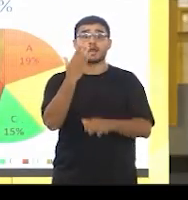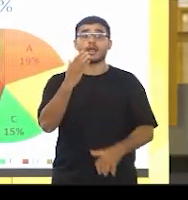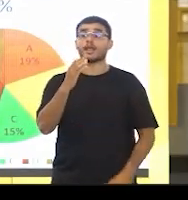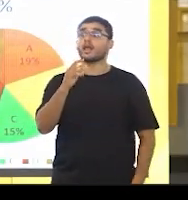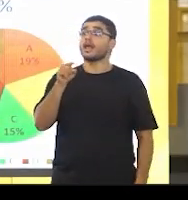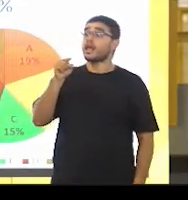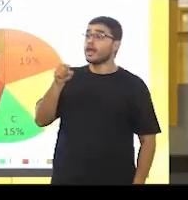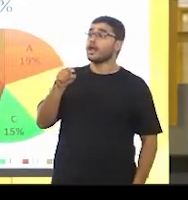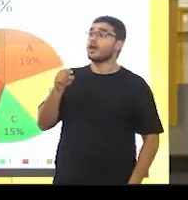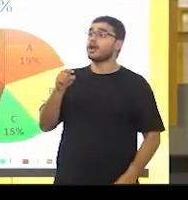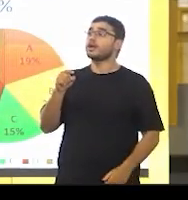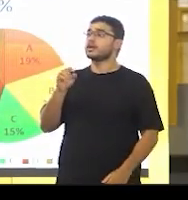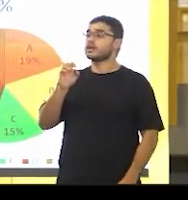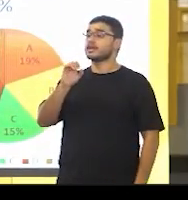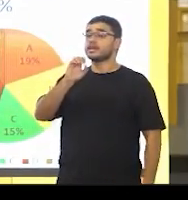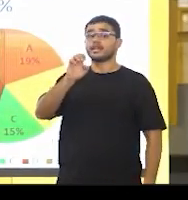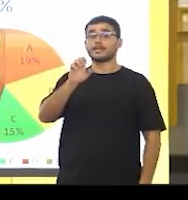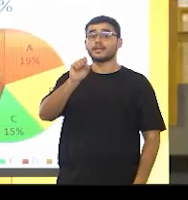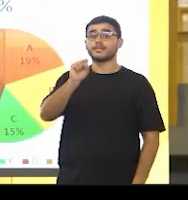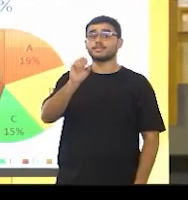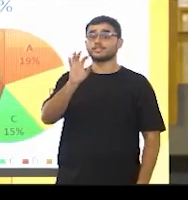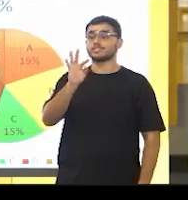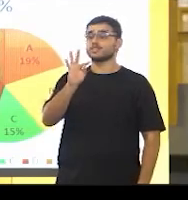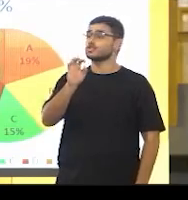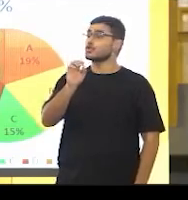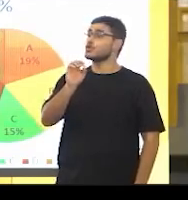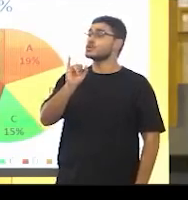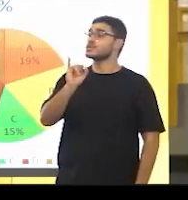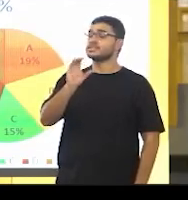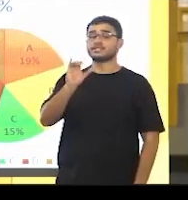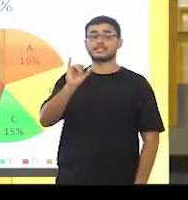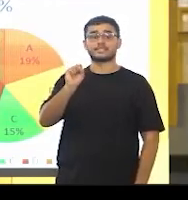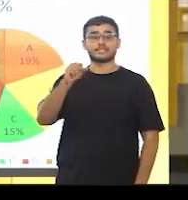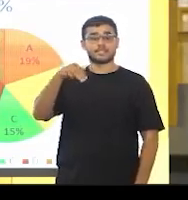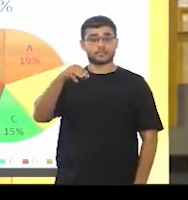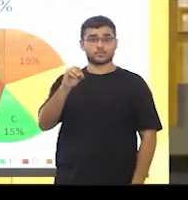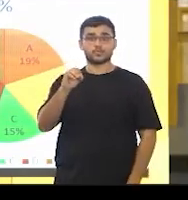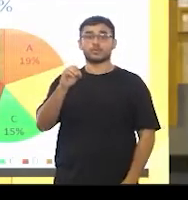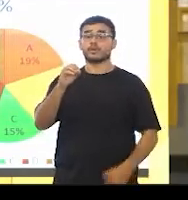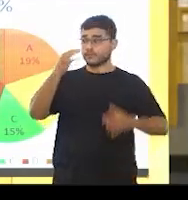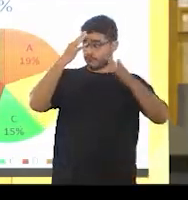mais importantes do mundo antigo nasceu. Essa